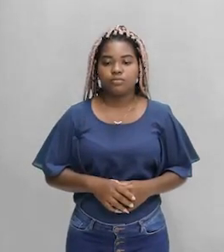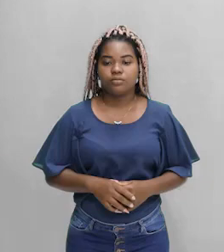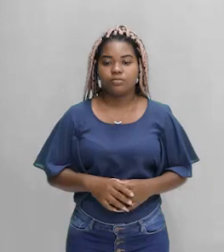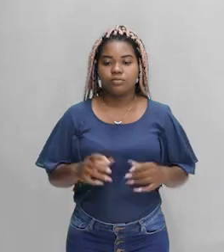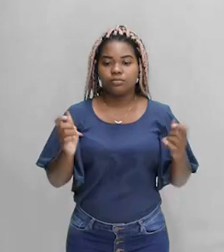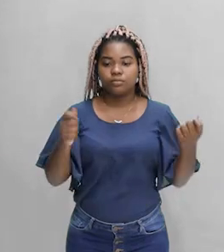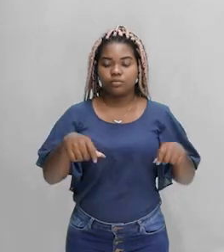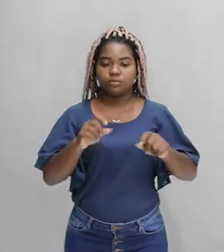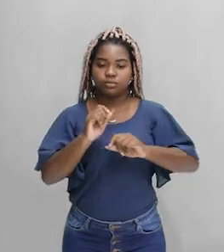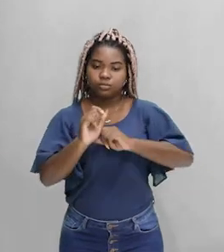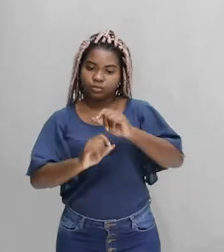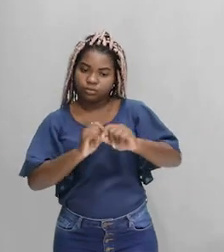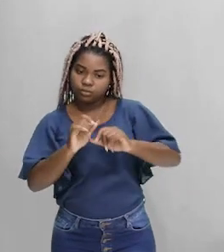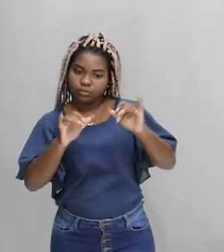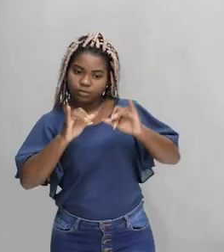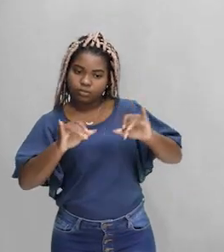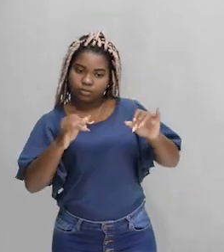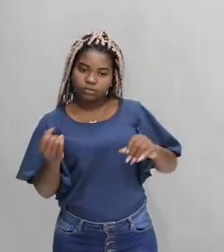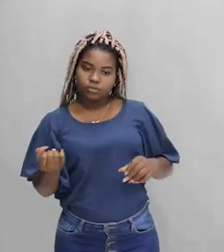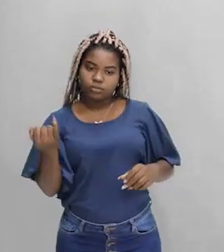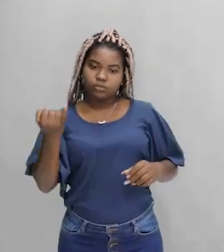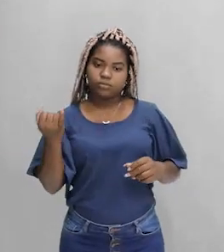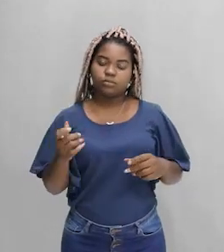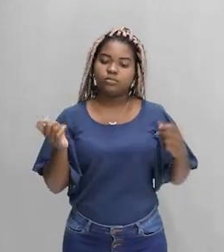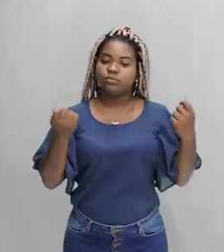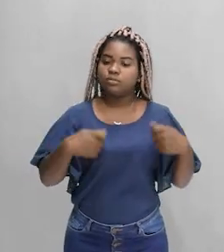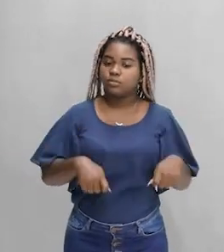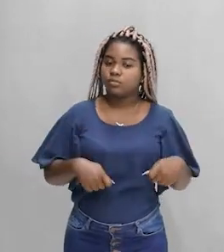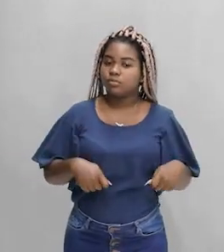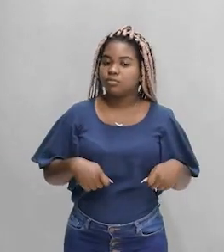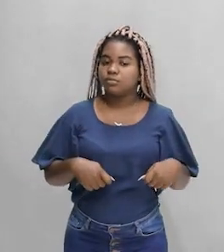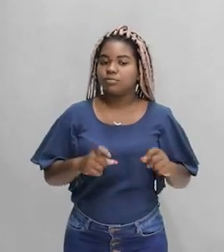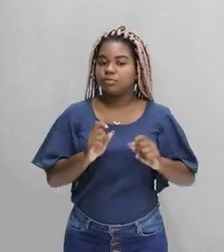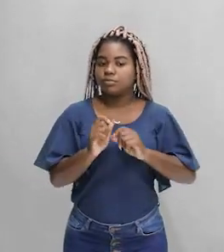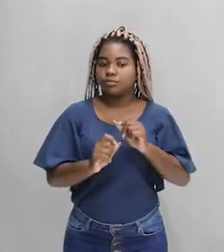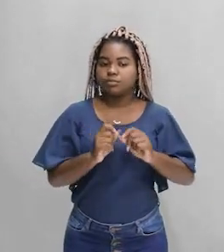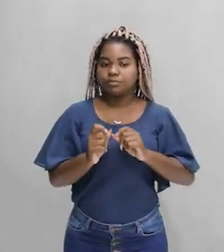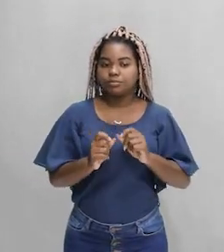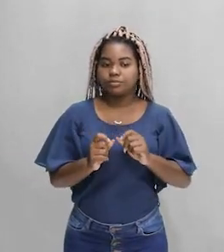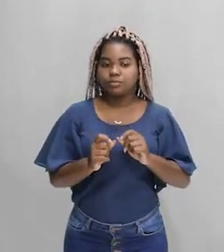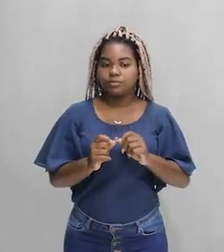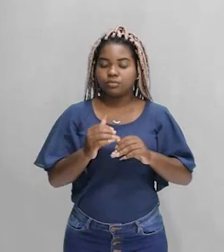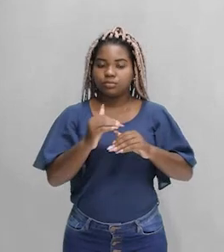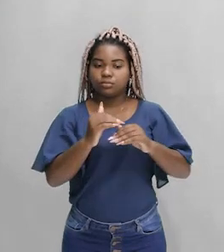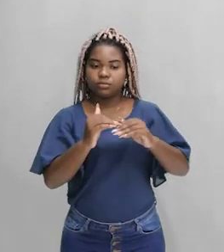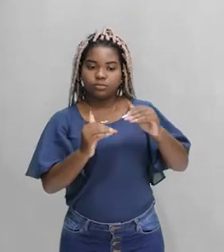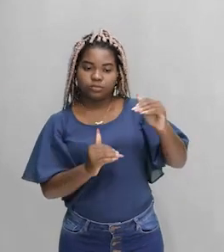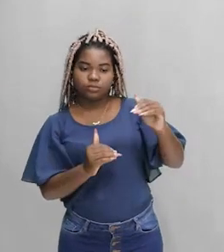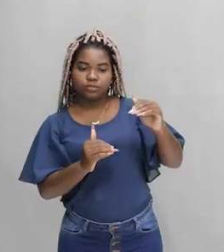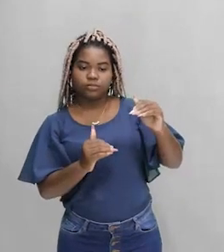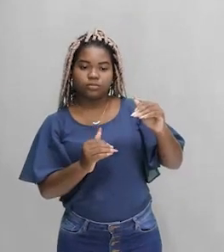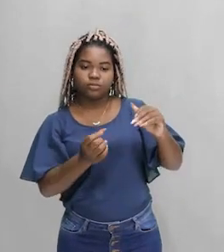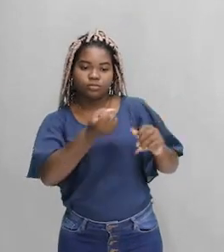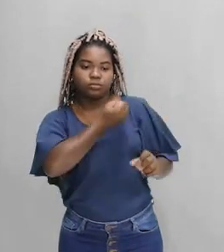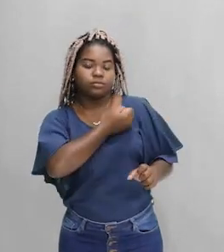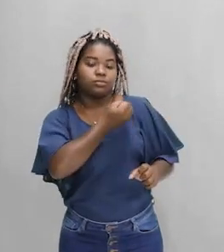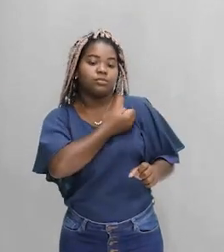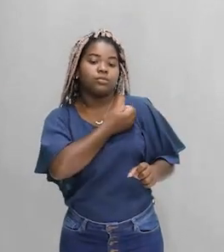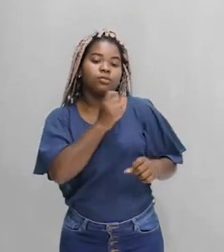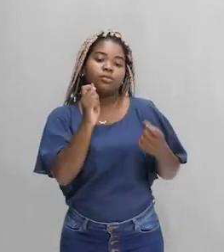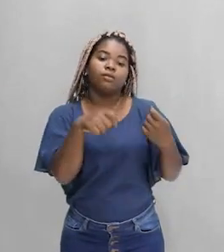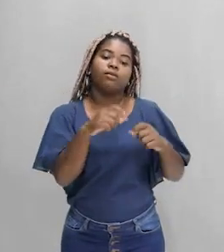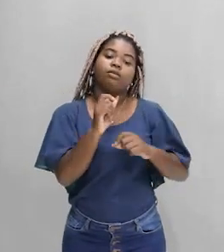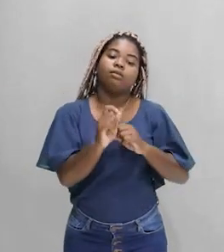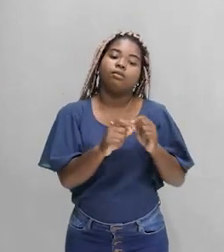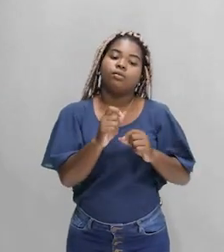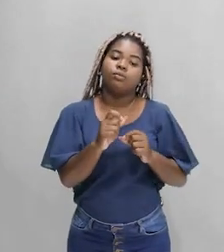pode informar a respeito disso aqui, que a gente já começou a análise? O menor valor, ele vai ser obtido quando eu calcular